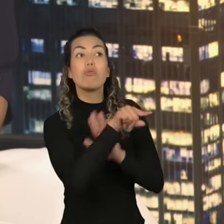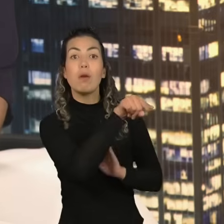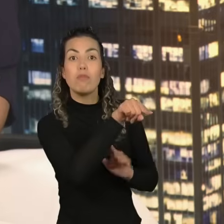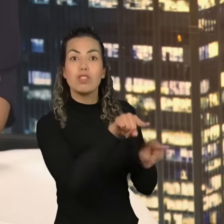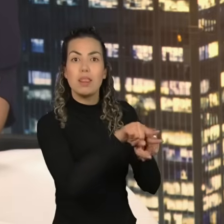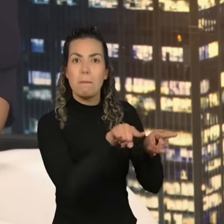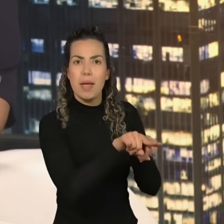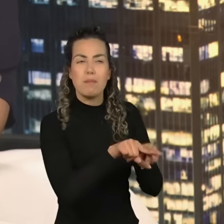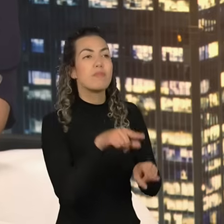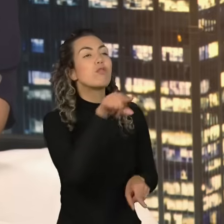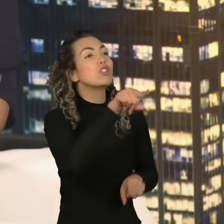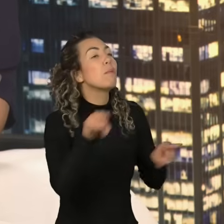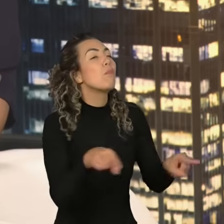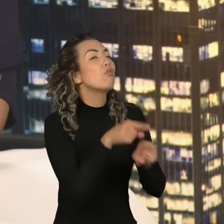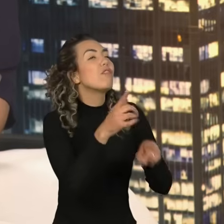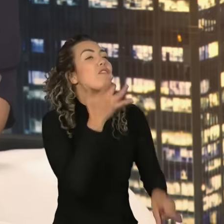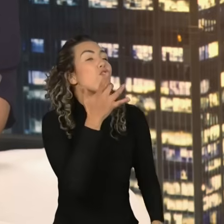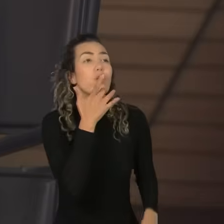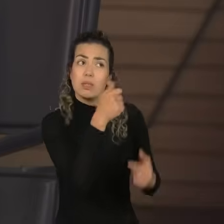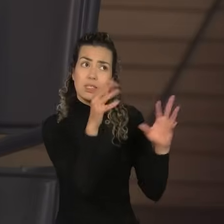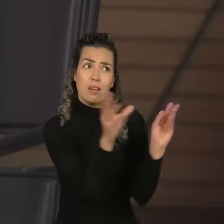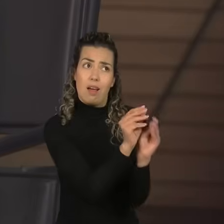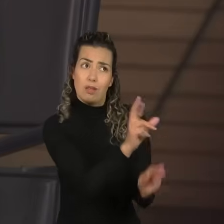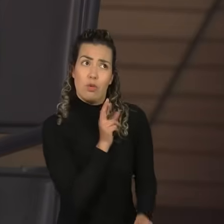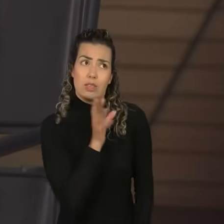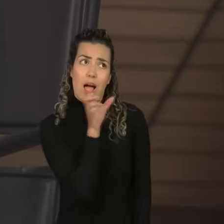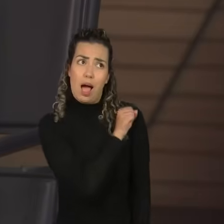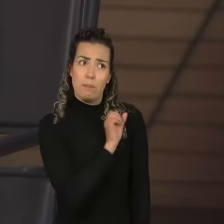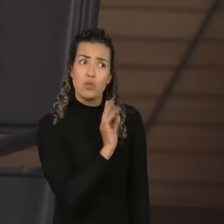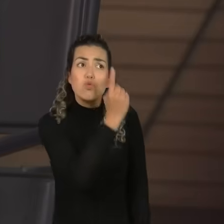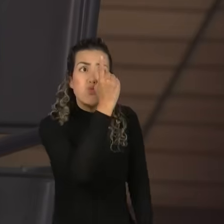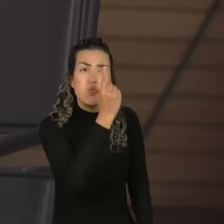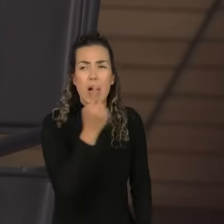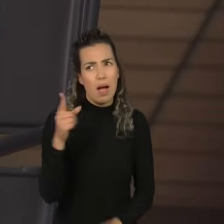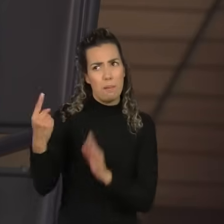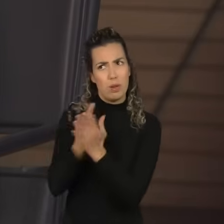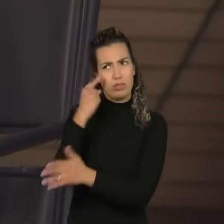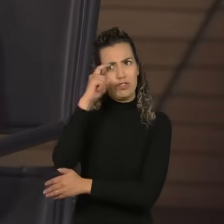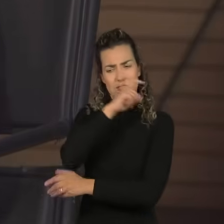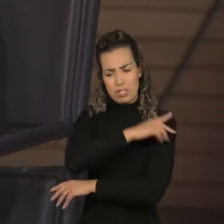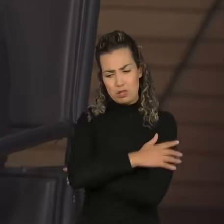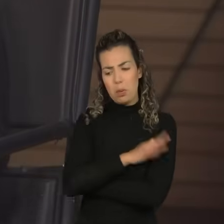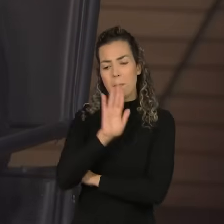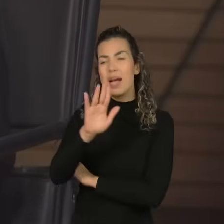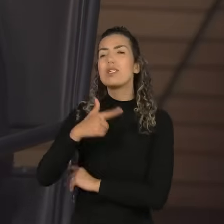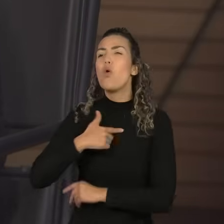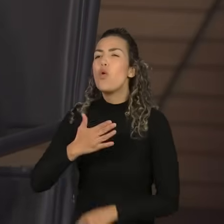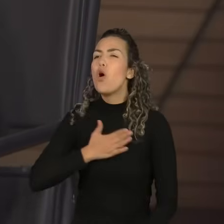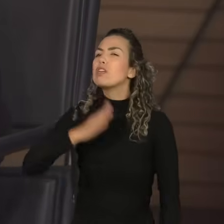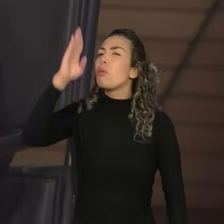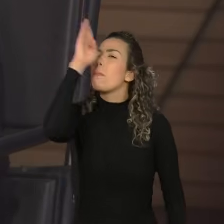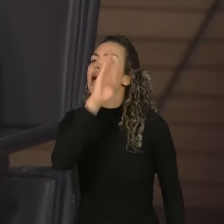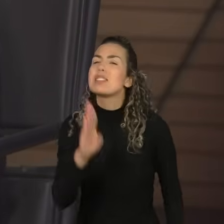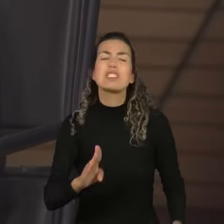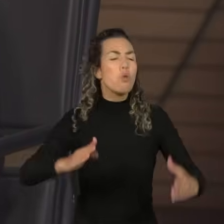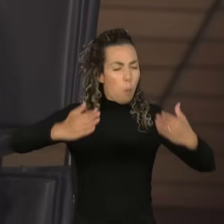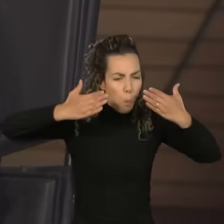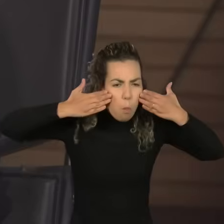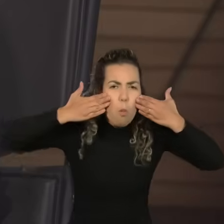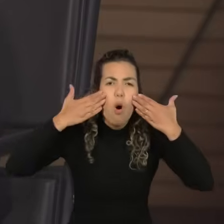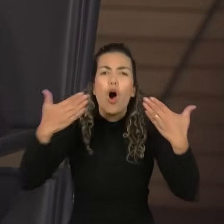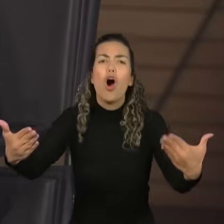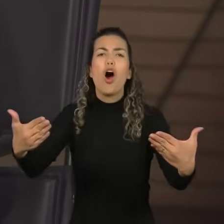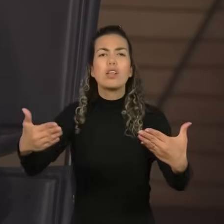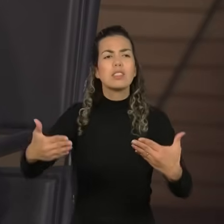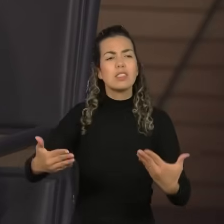sua música favorita de Cazuza? Pergunta difícil, mas Brasil mostra sua cara, porque